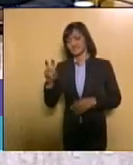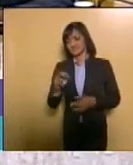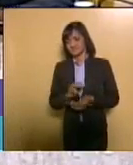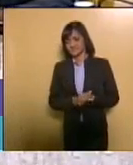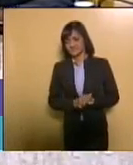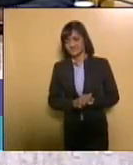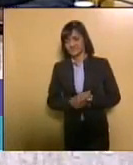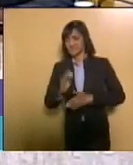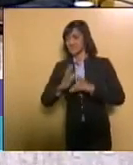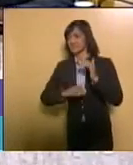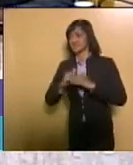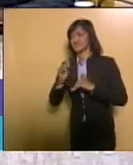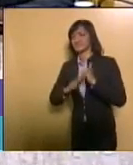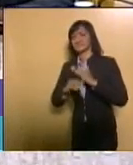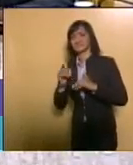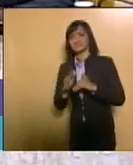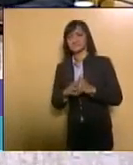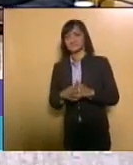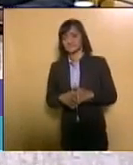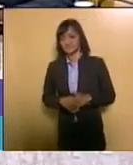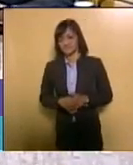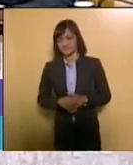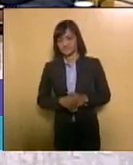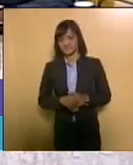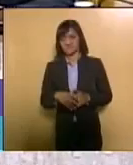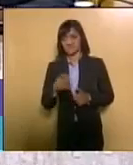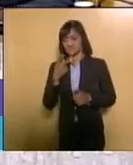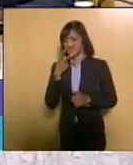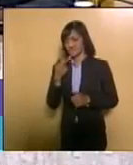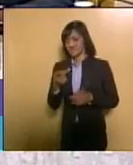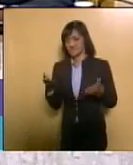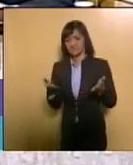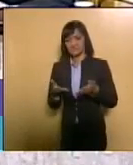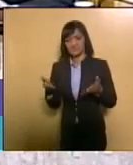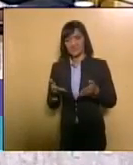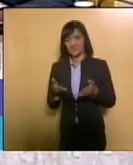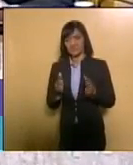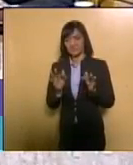de profissionalização enfim com a palavra